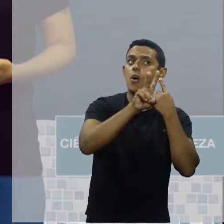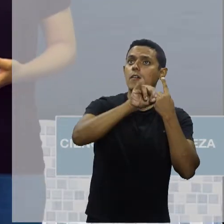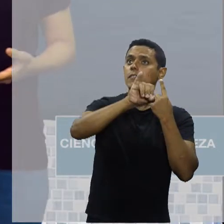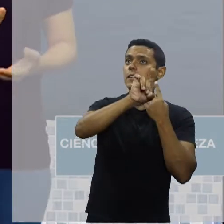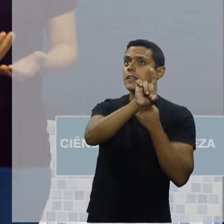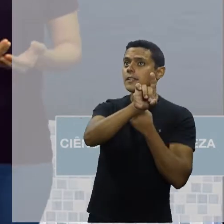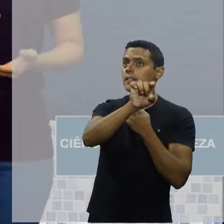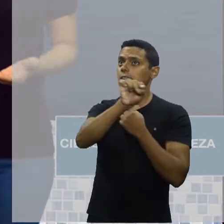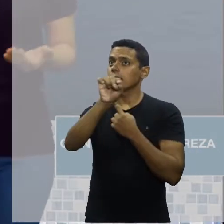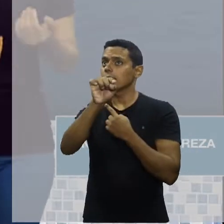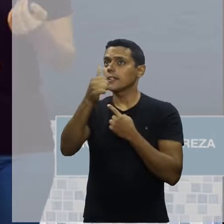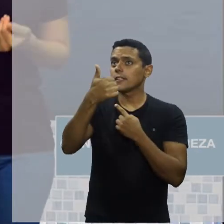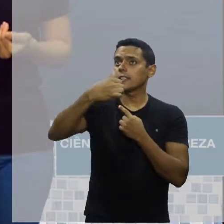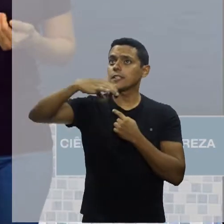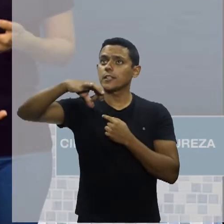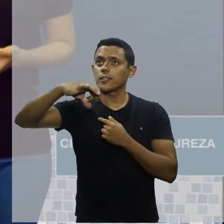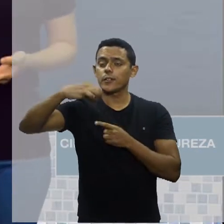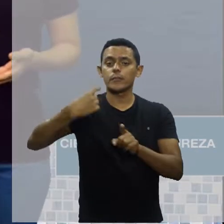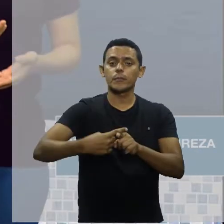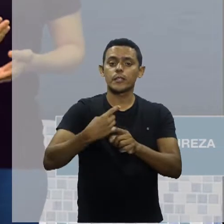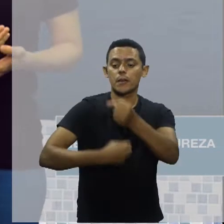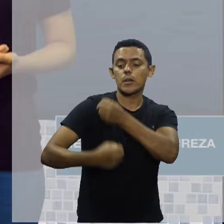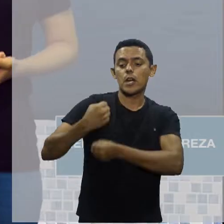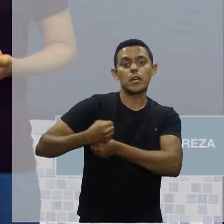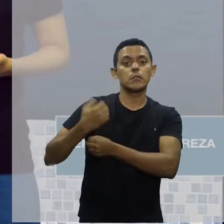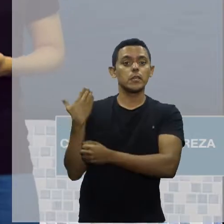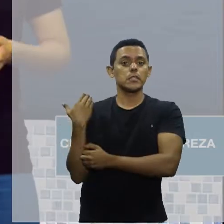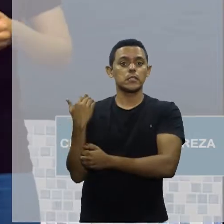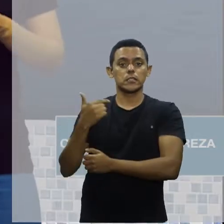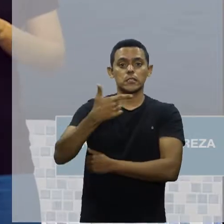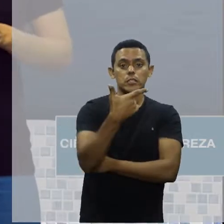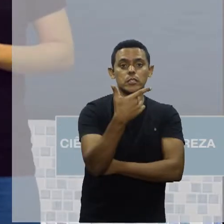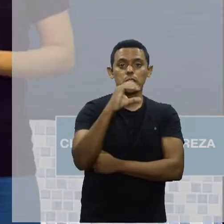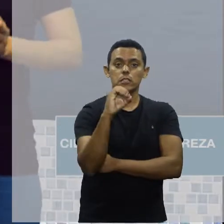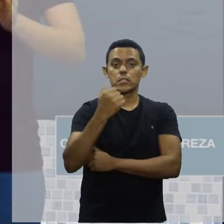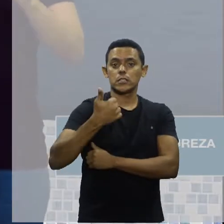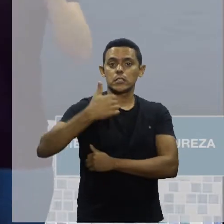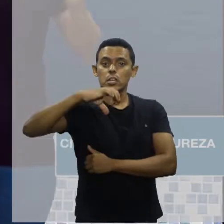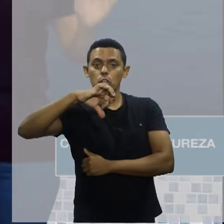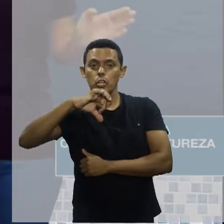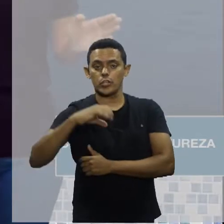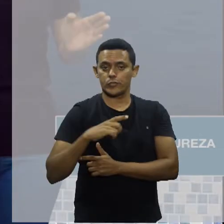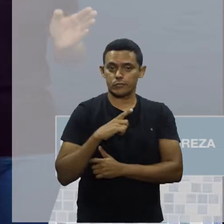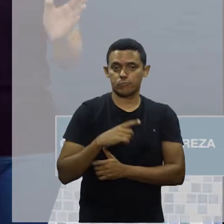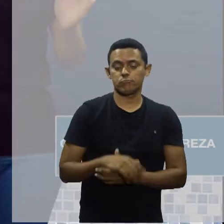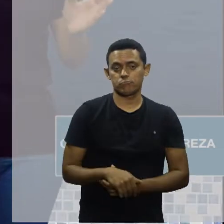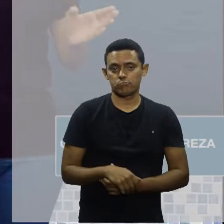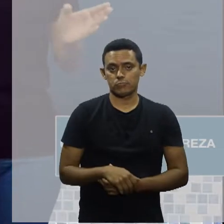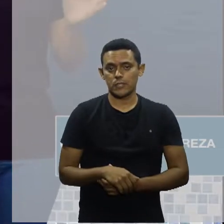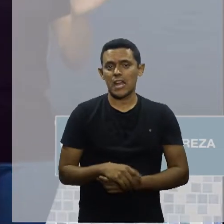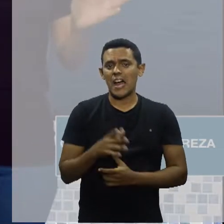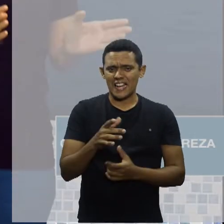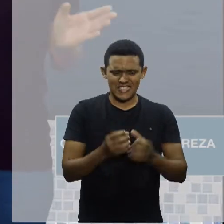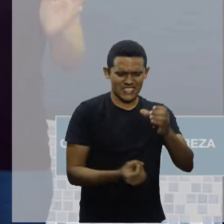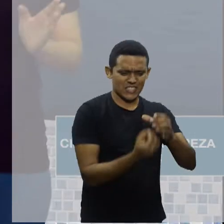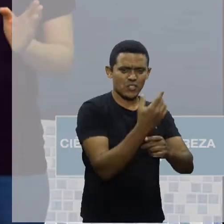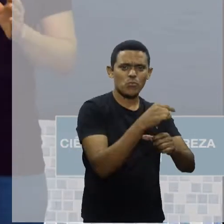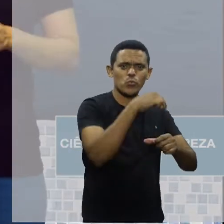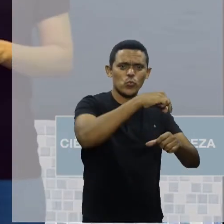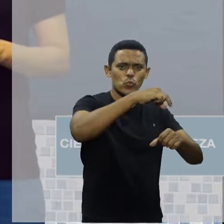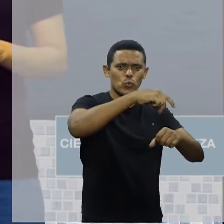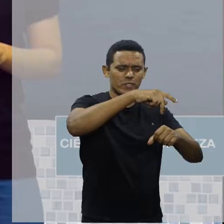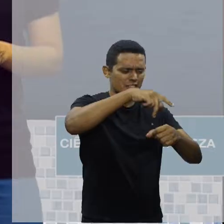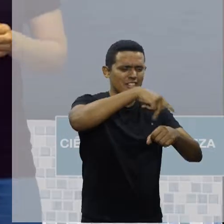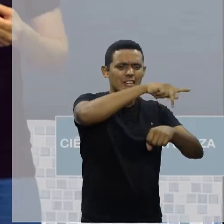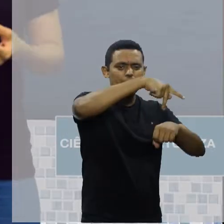-19. surgiram lá na China, na província de Wuhan. E daí, essa doença, ela se espalhou para todo mundo, para todos os